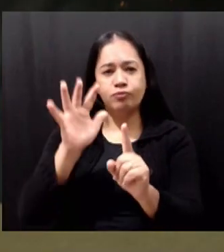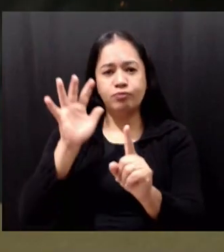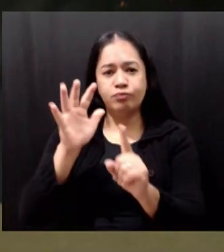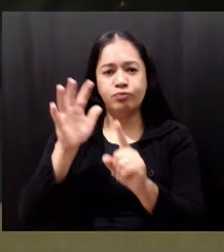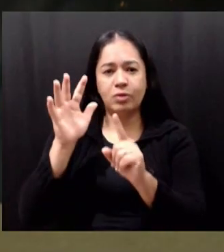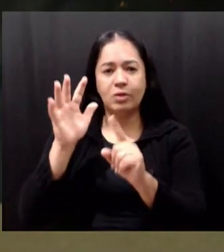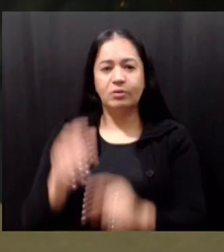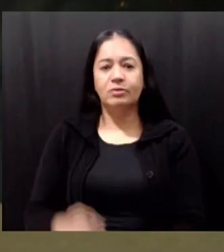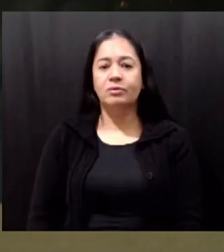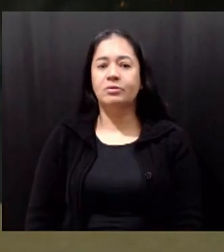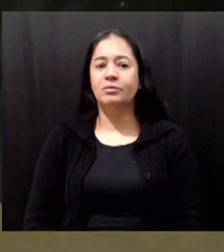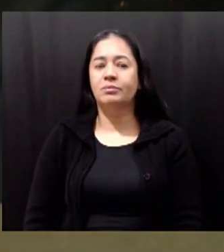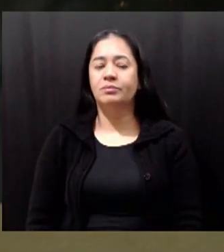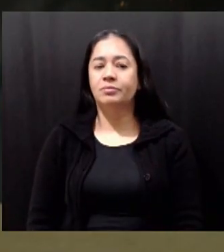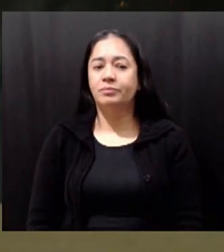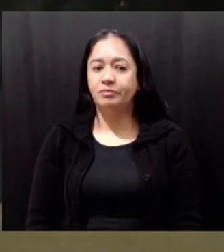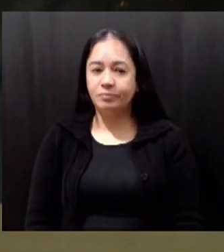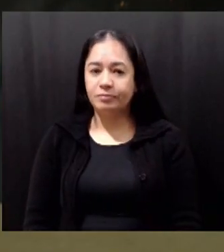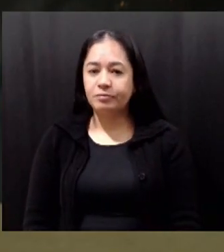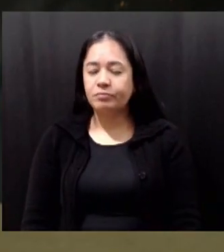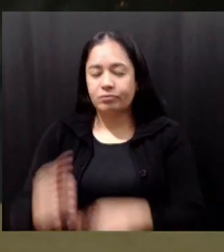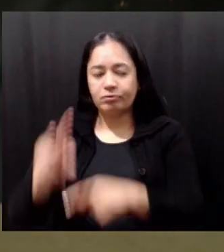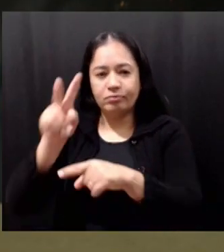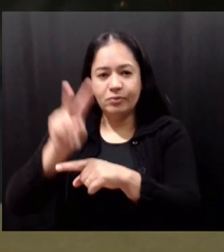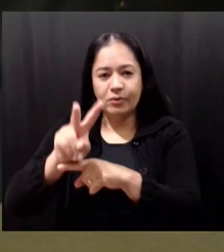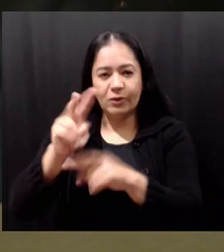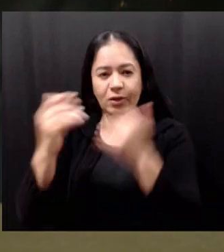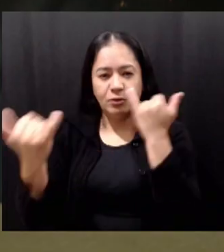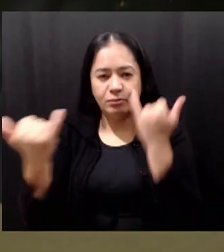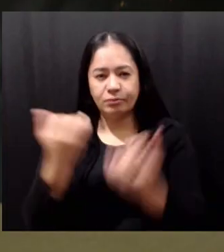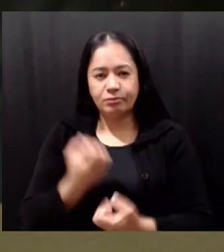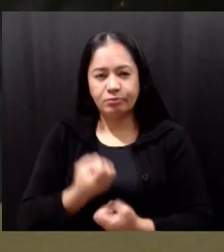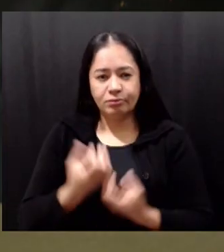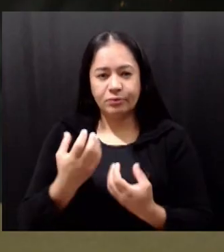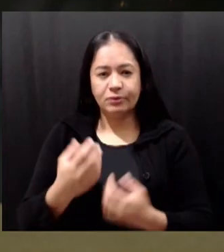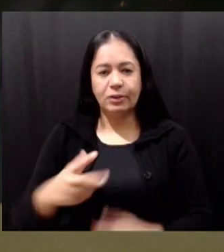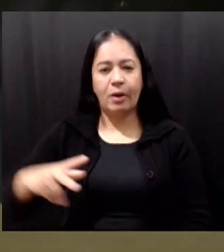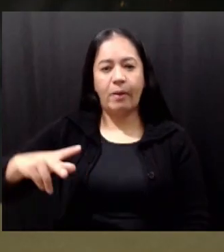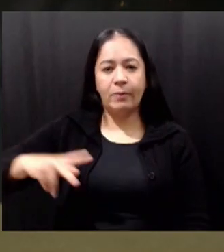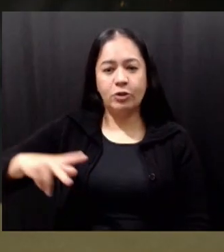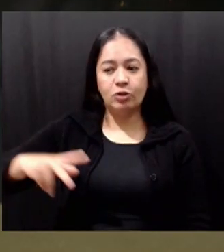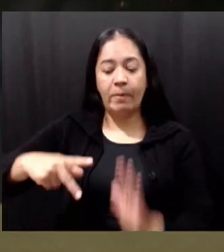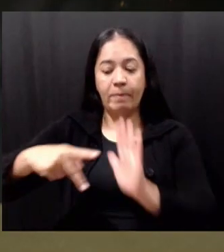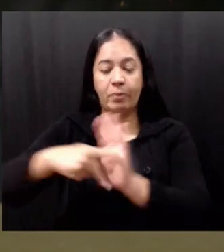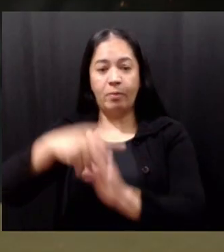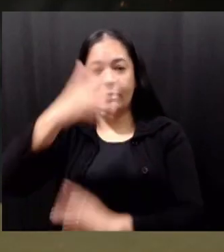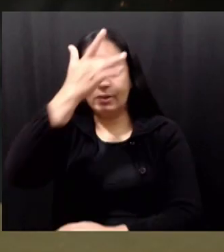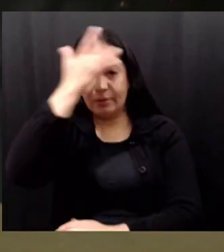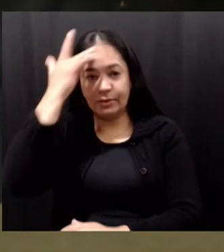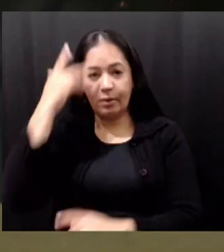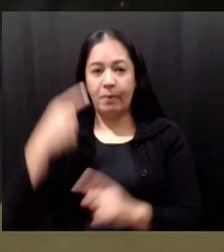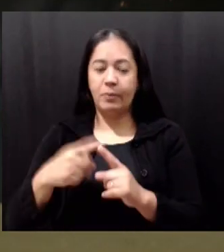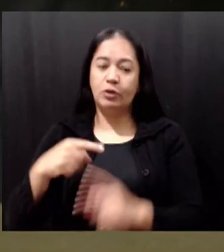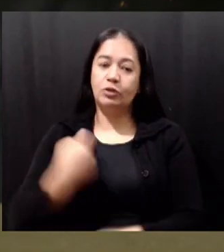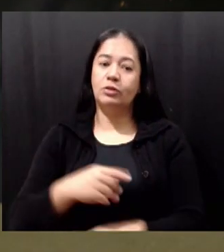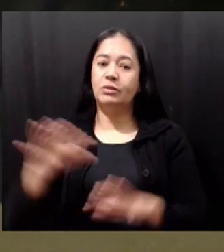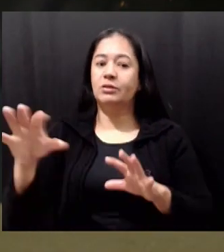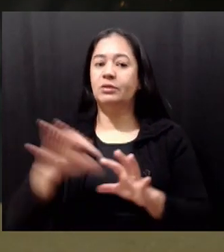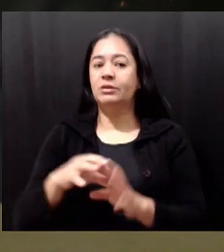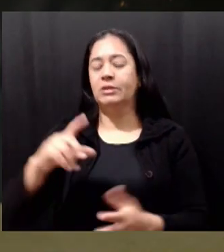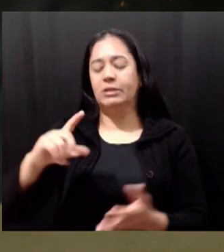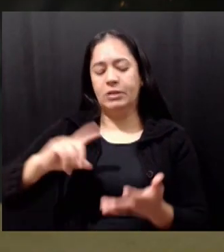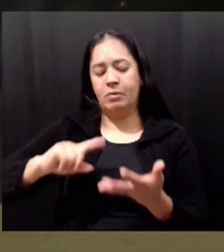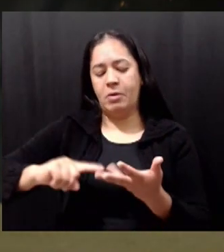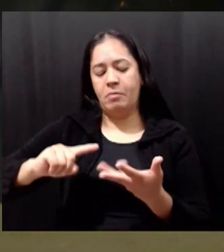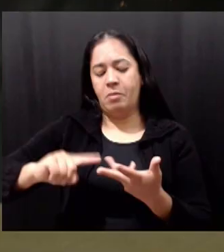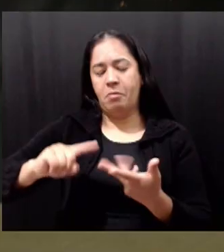dados e a privacidade do usuário? Porque, assim, a gente está conectado, nós temos lá os nossos dados, a gente conhece,